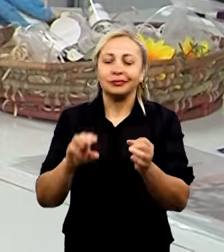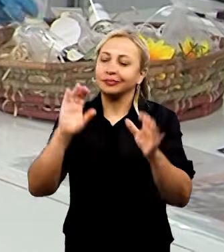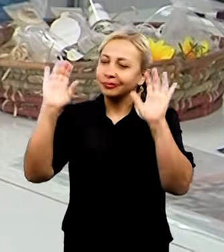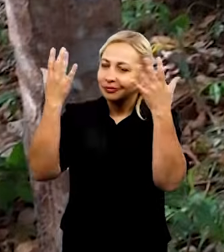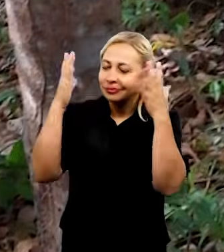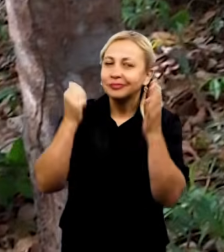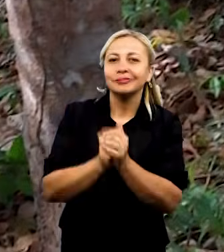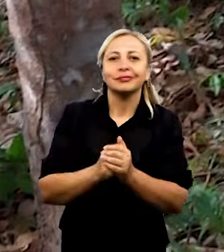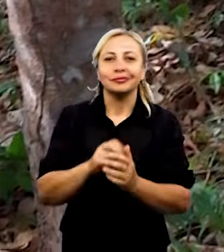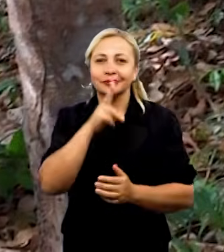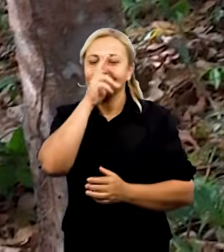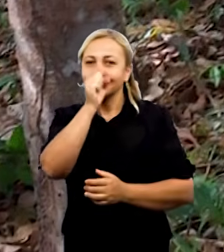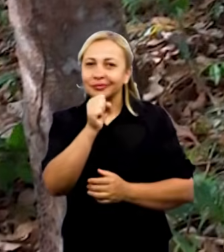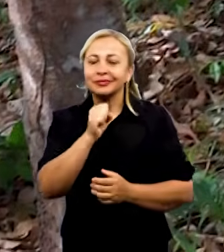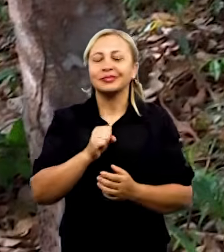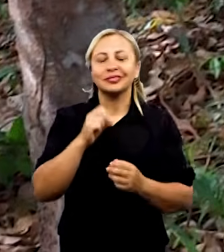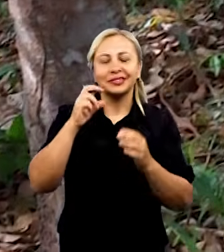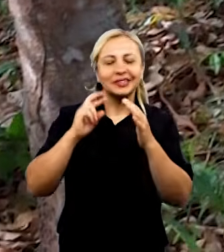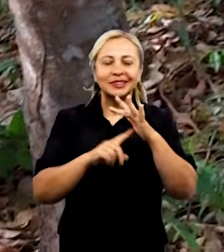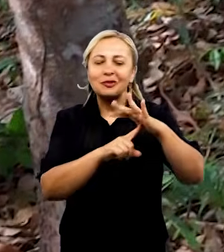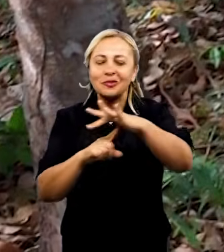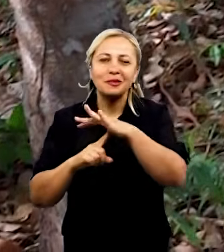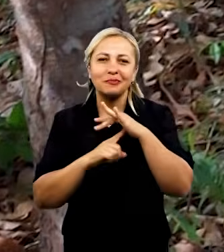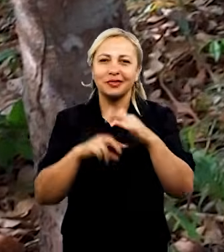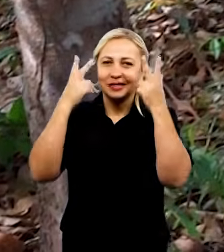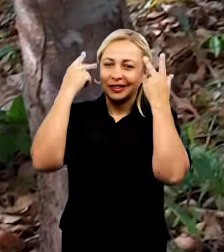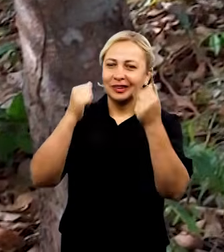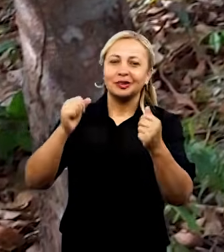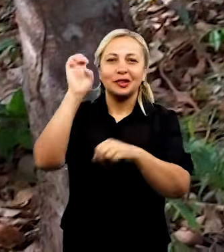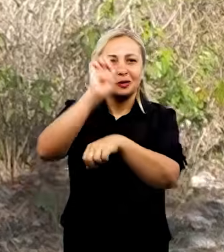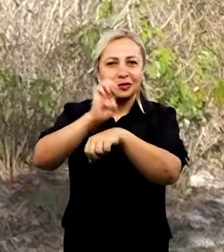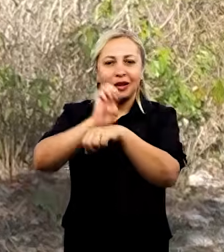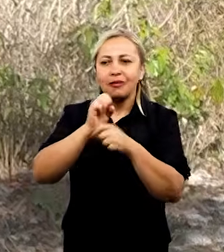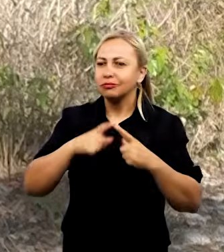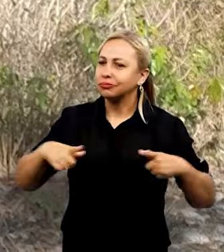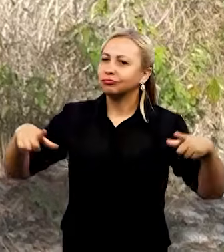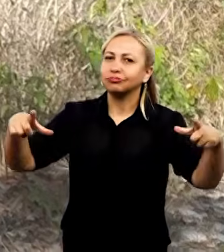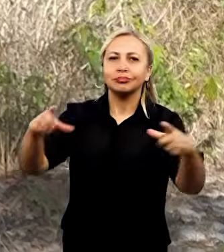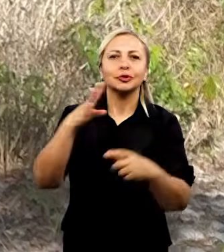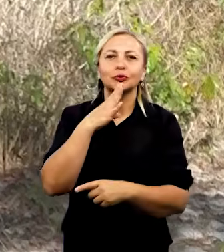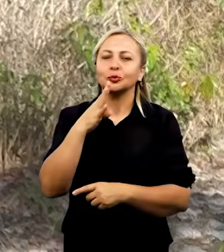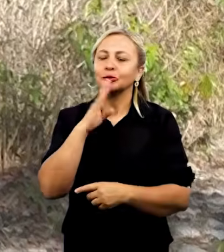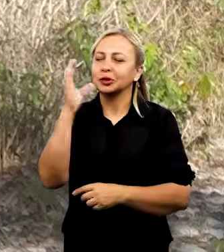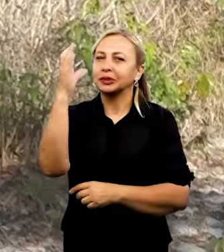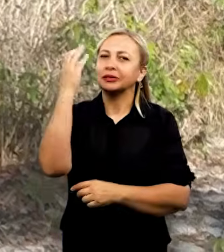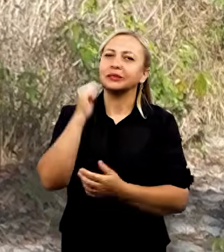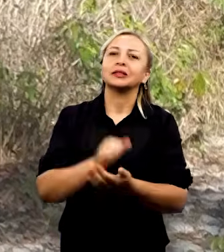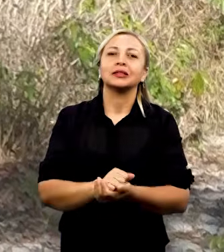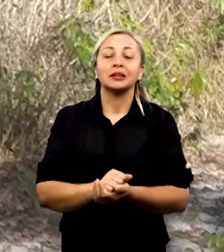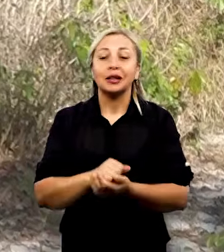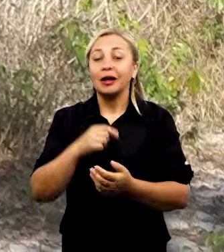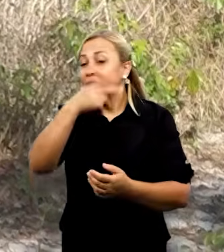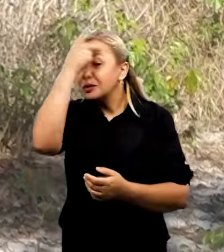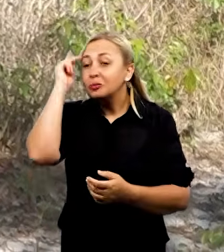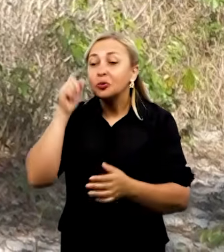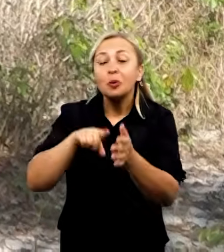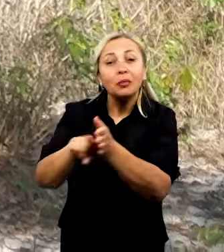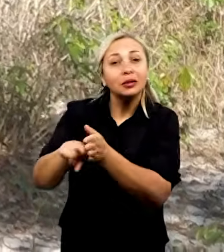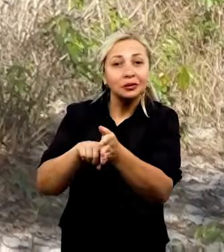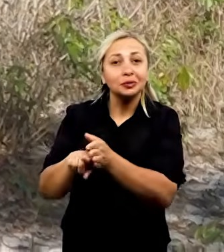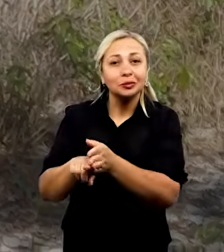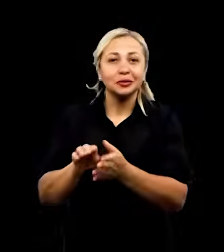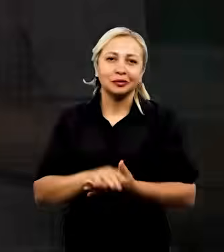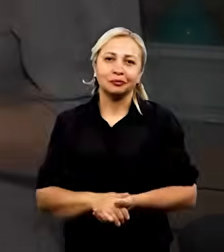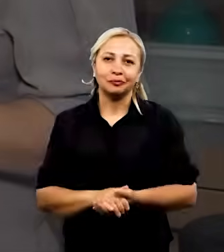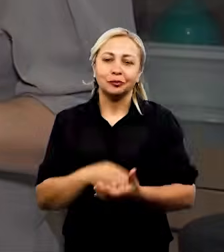vem analisando as potencialidades da natureza do estado e ampliando os conhecimentos científicos dos